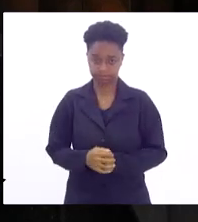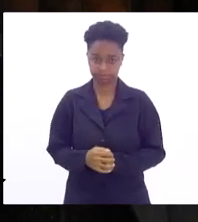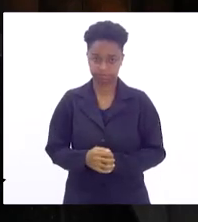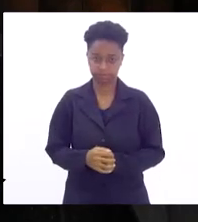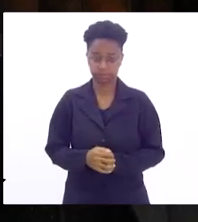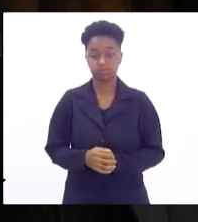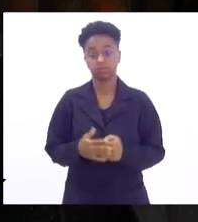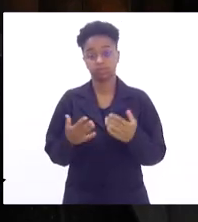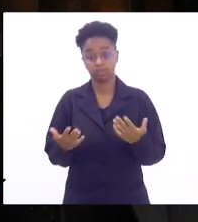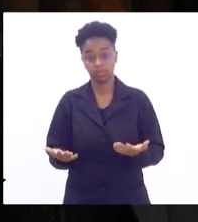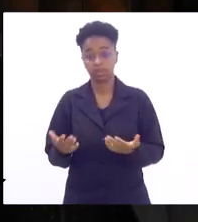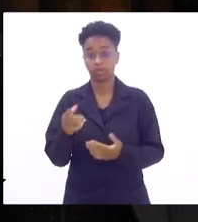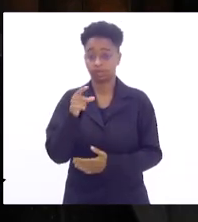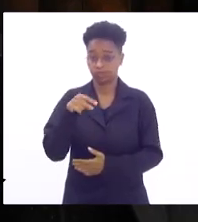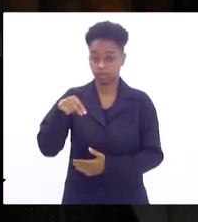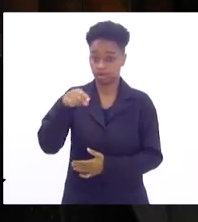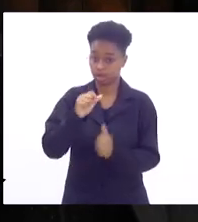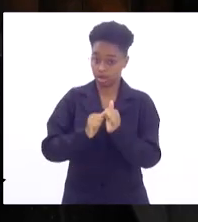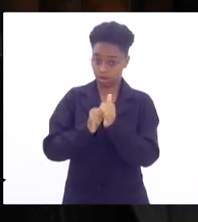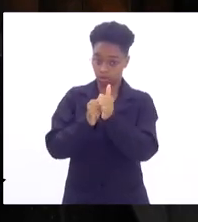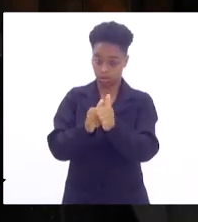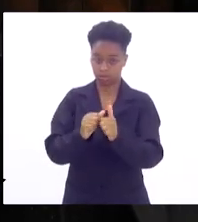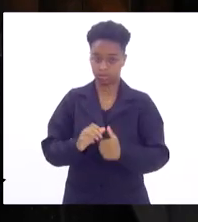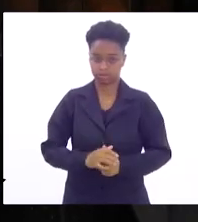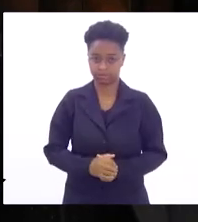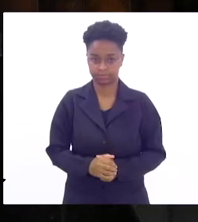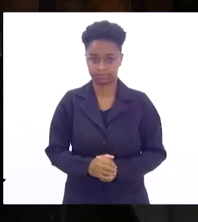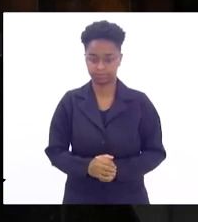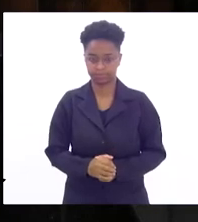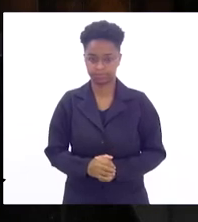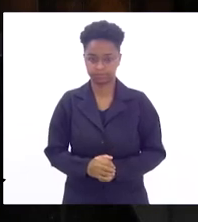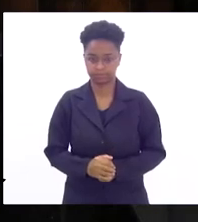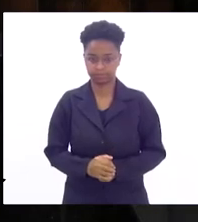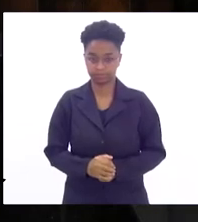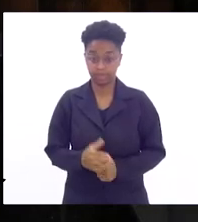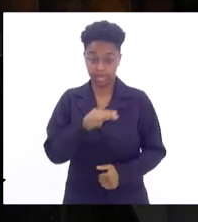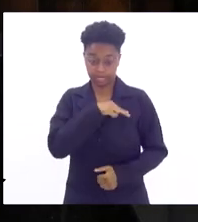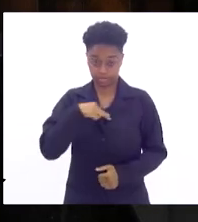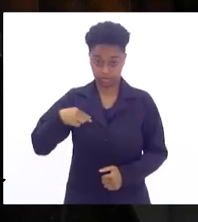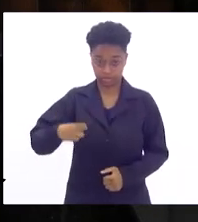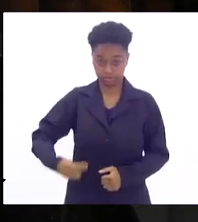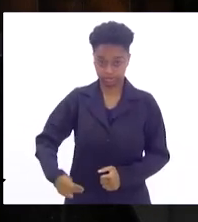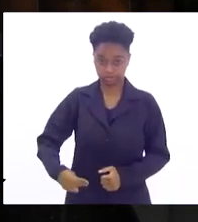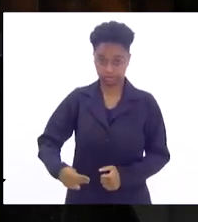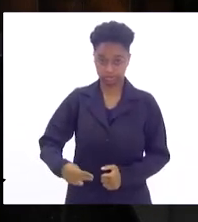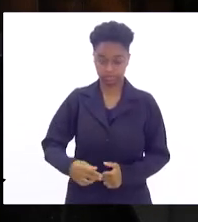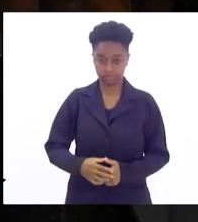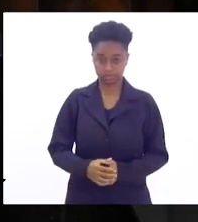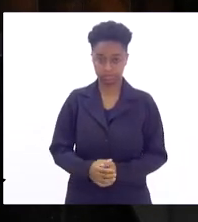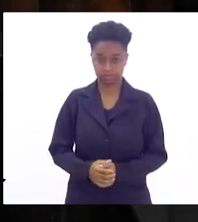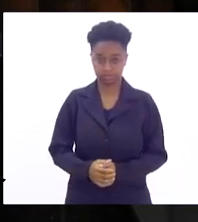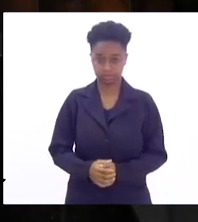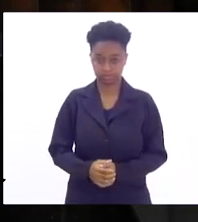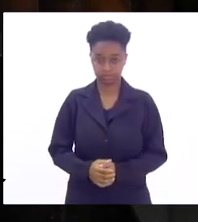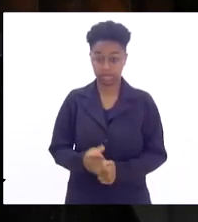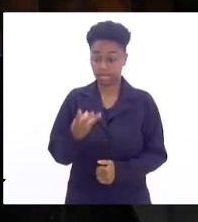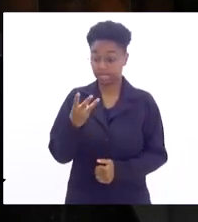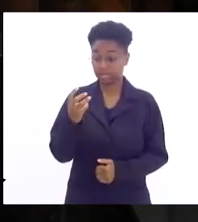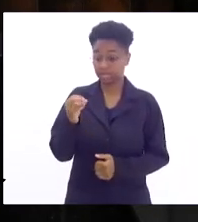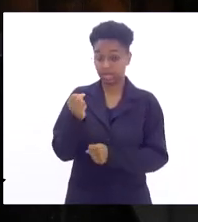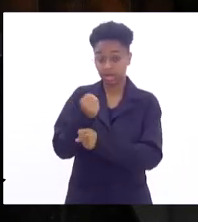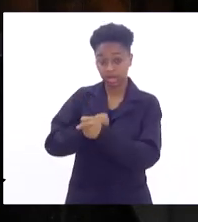e vossa excelência acompanha isso a China há 30 anos